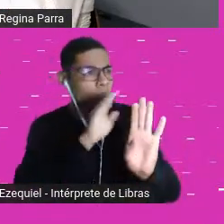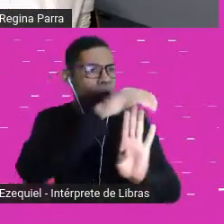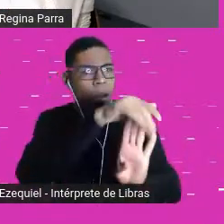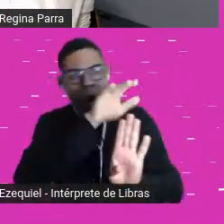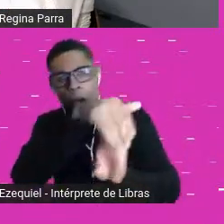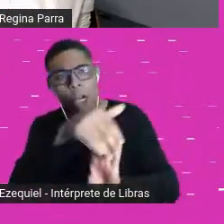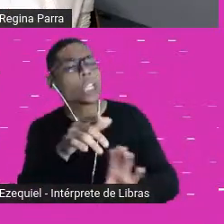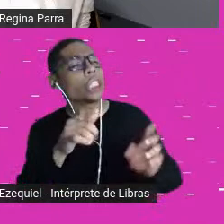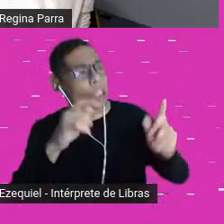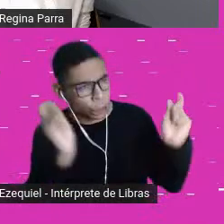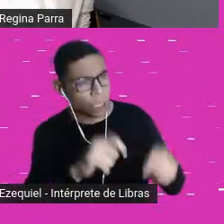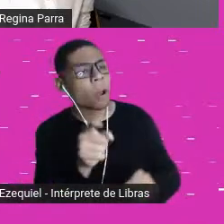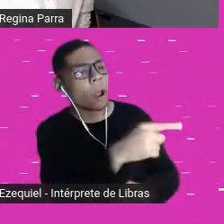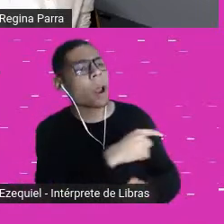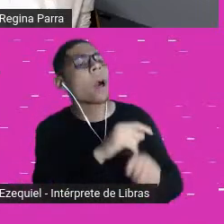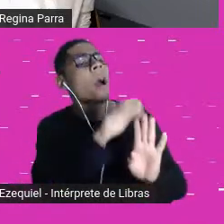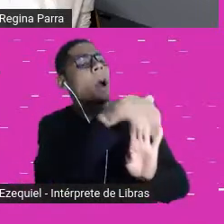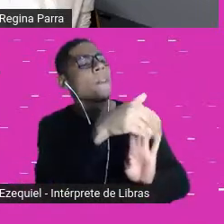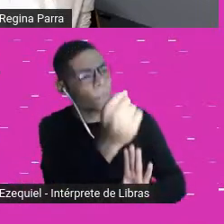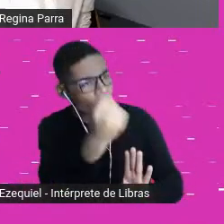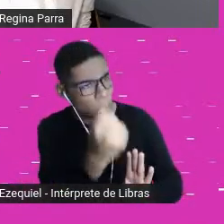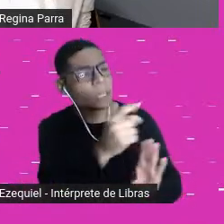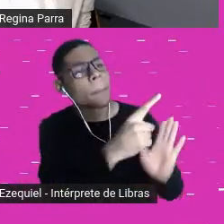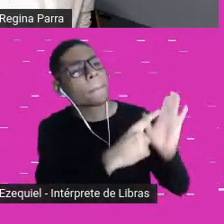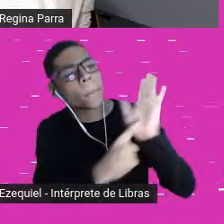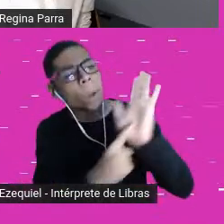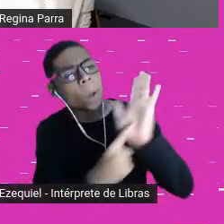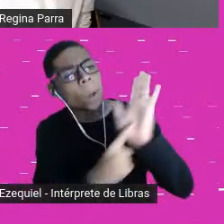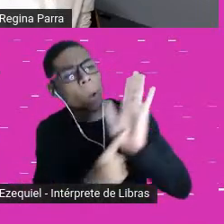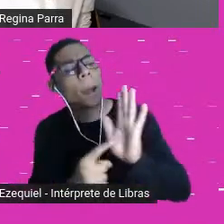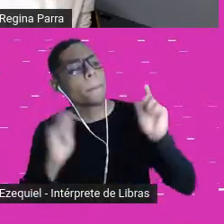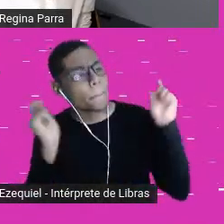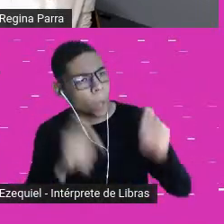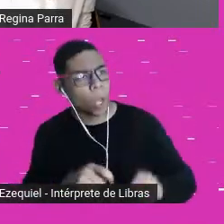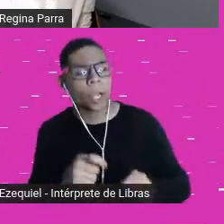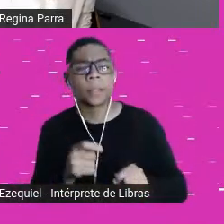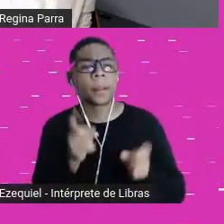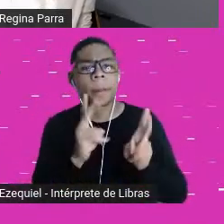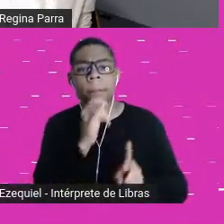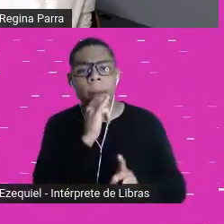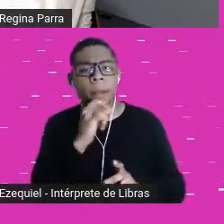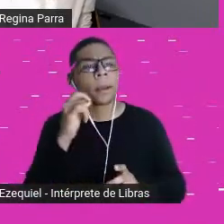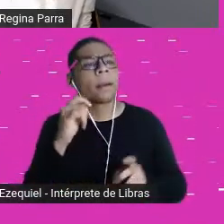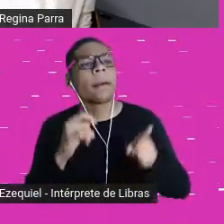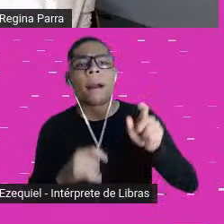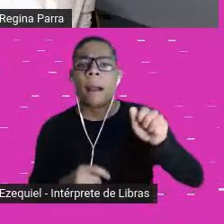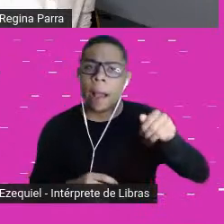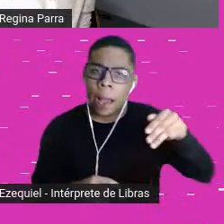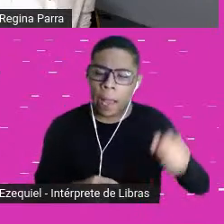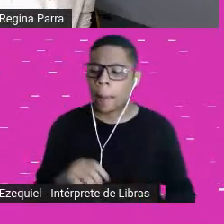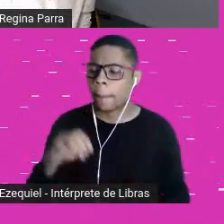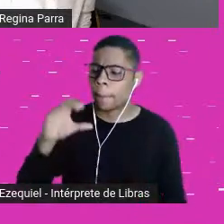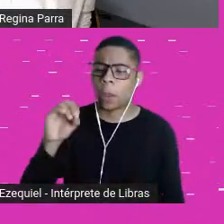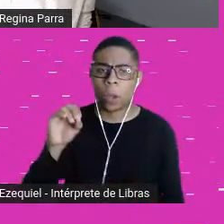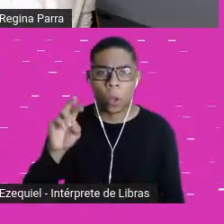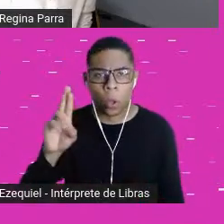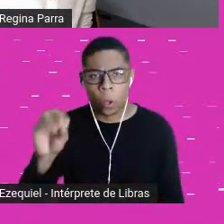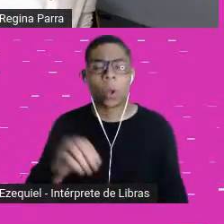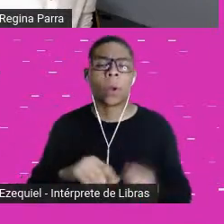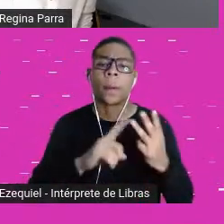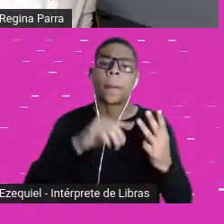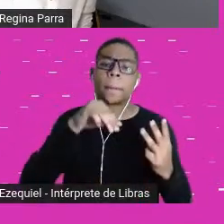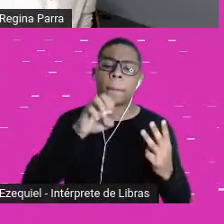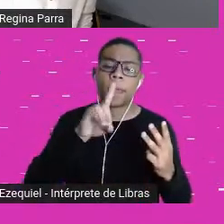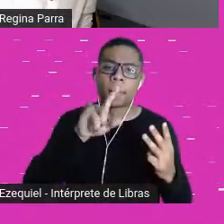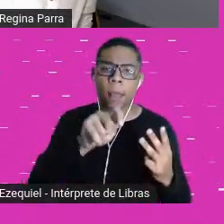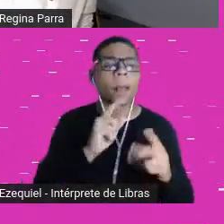trazer essa potência absoluta, tanto as mulheres do coro, quanto a Ama, quanto Medeia, porque ele conseguia